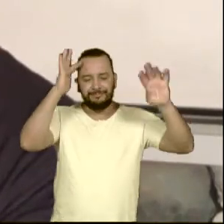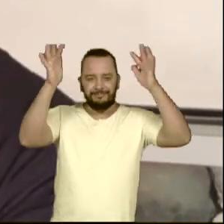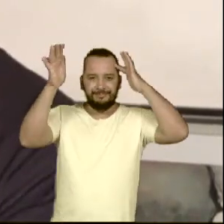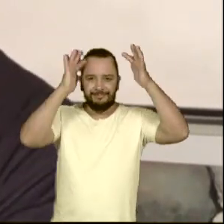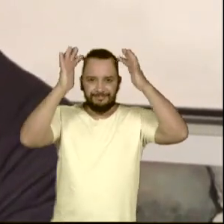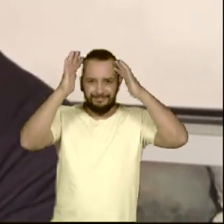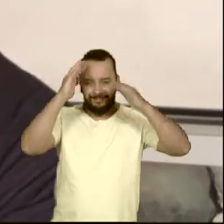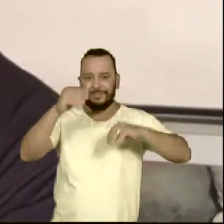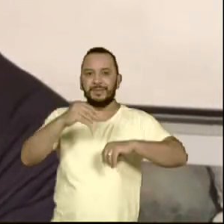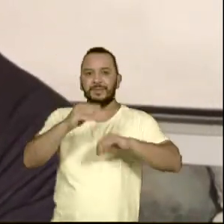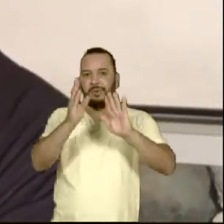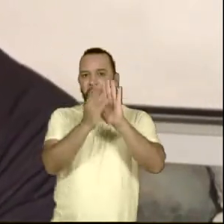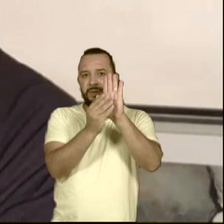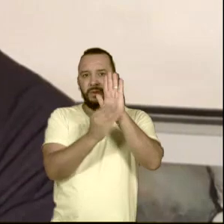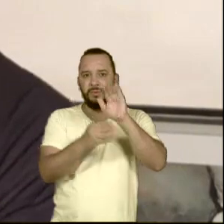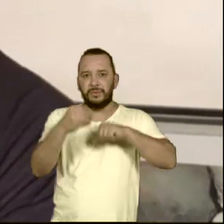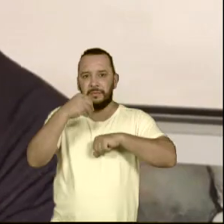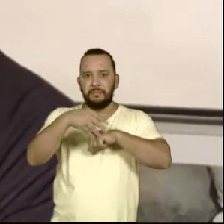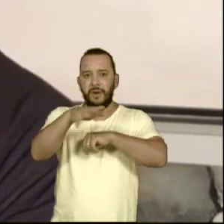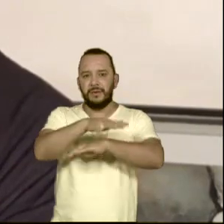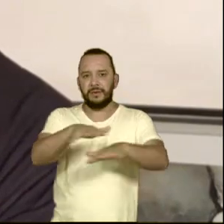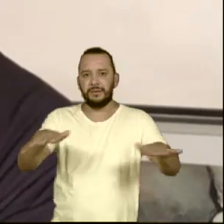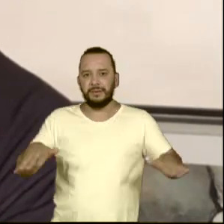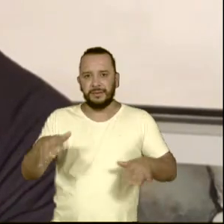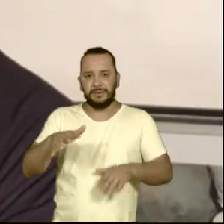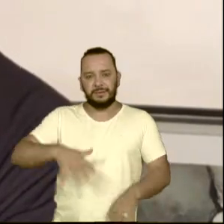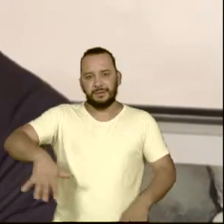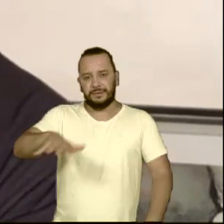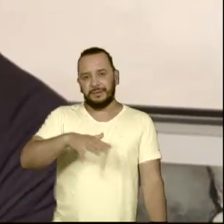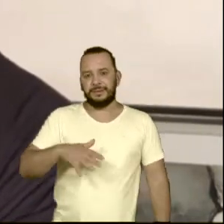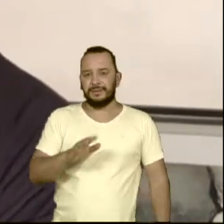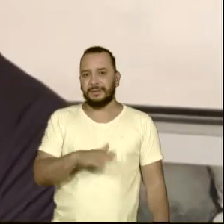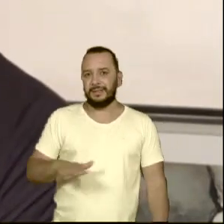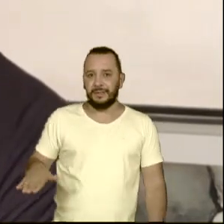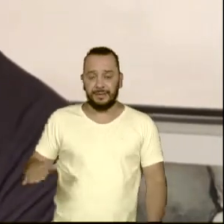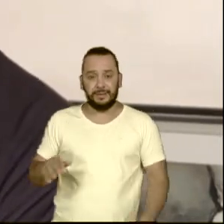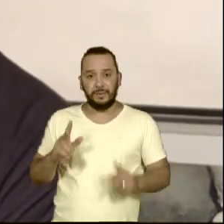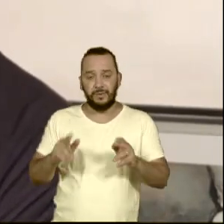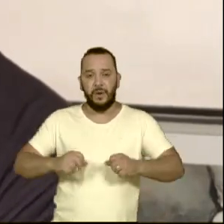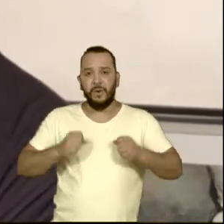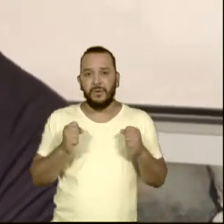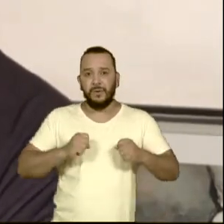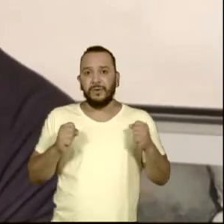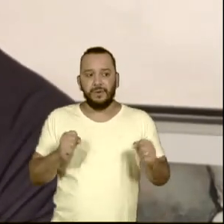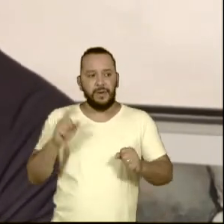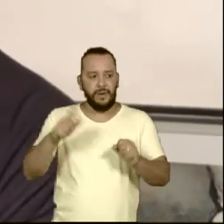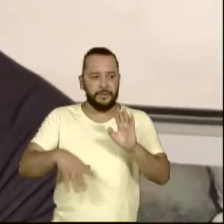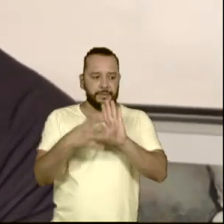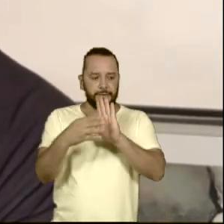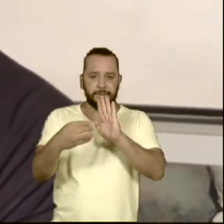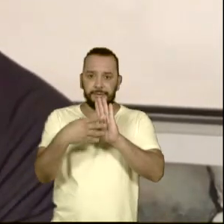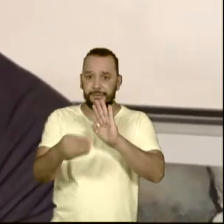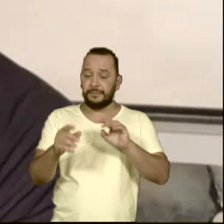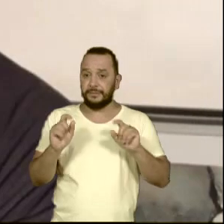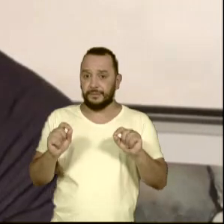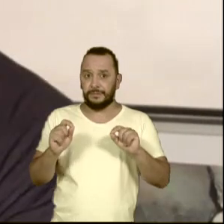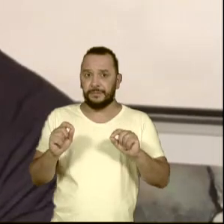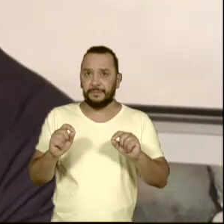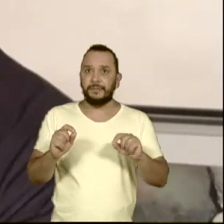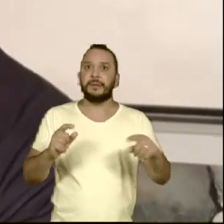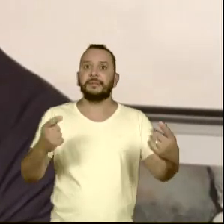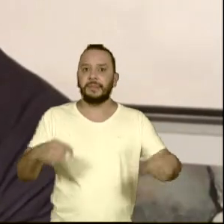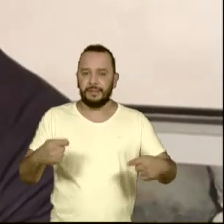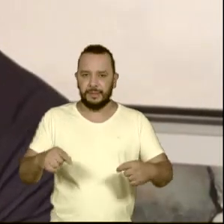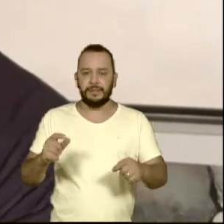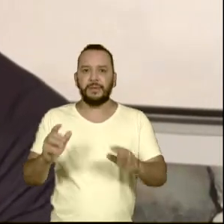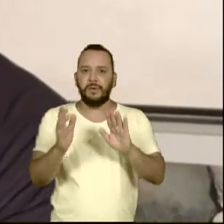passando um conteúdo para a criança. Eu gosto muito de dizer, e o Cocorico é um exemplo muito grande disso, eu gosto muito de dizer que a gente tem que